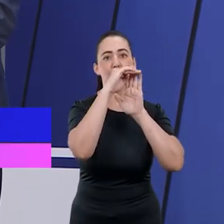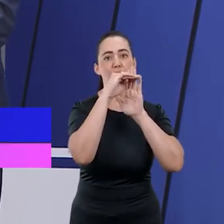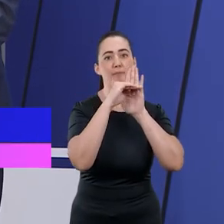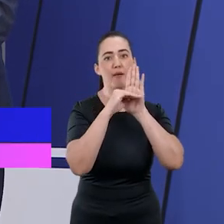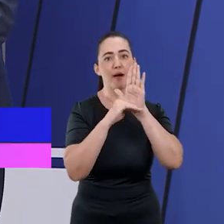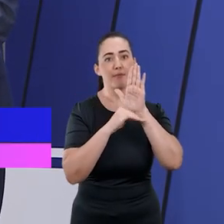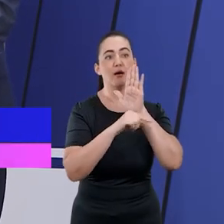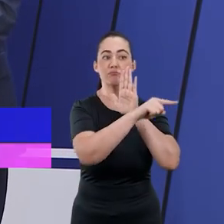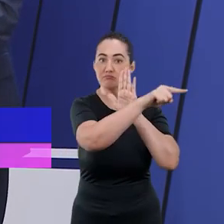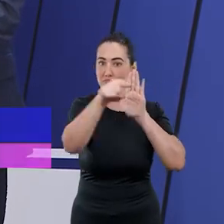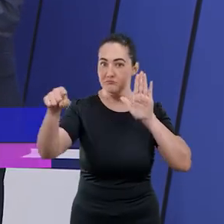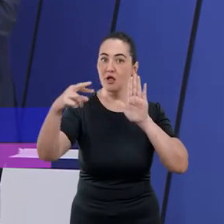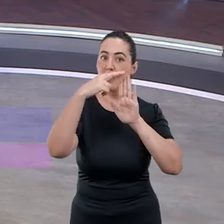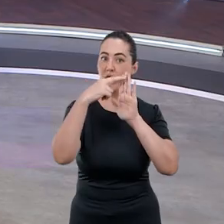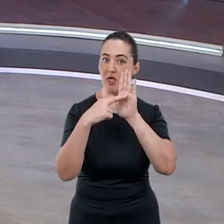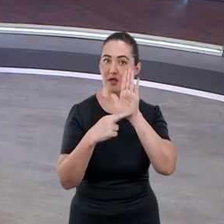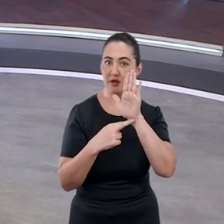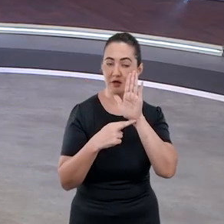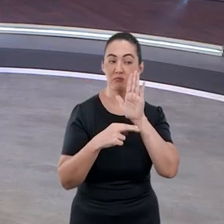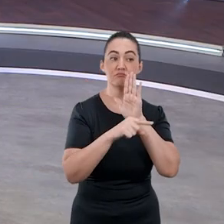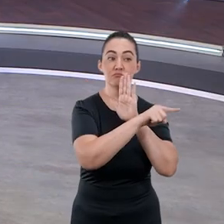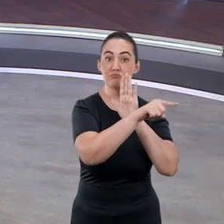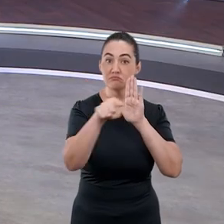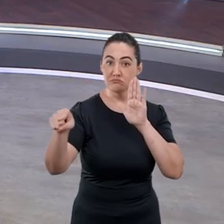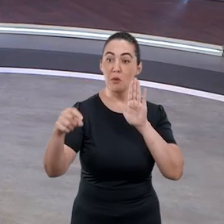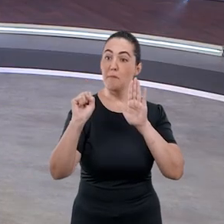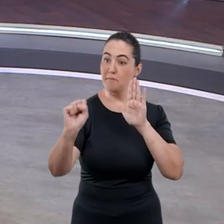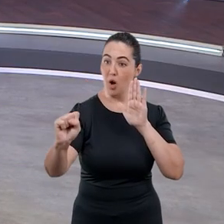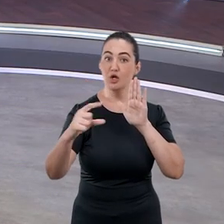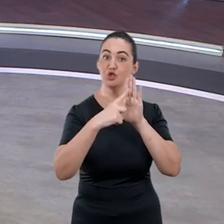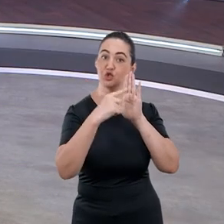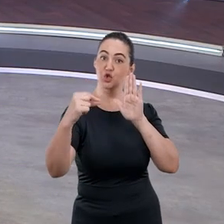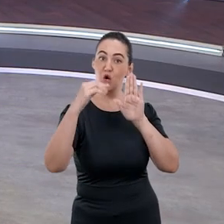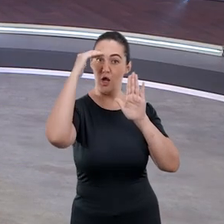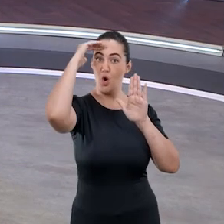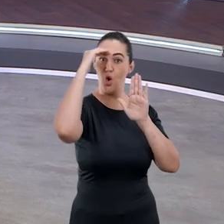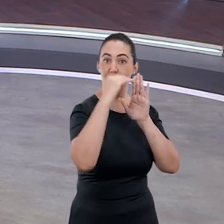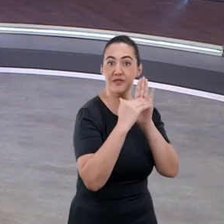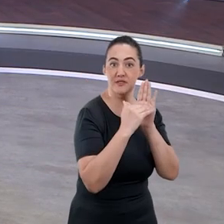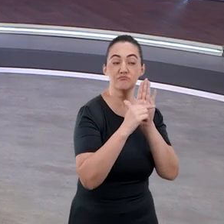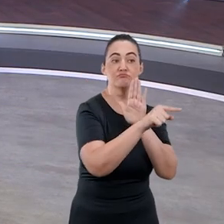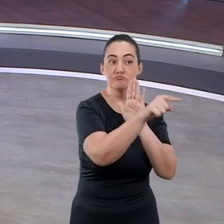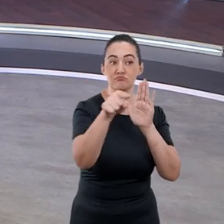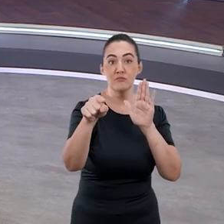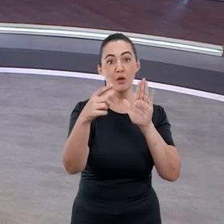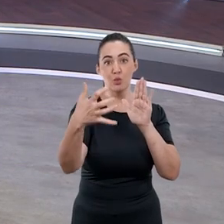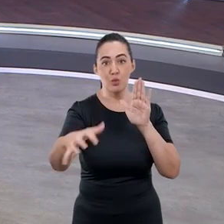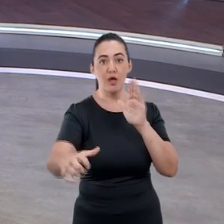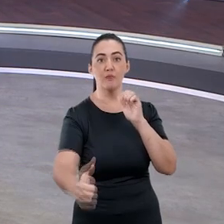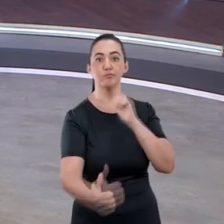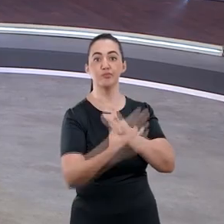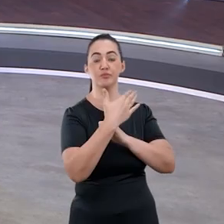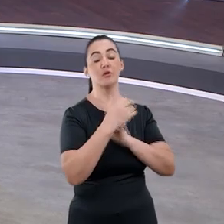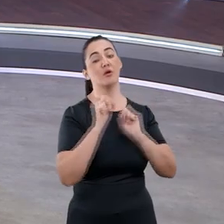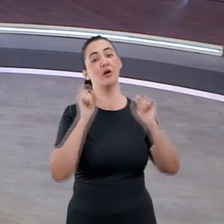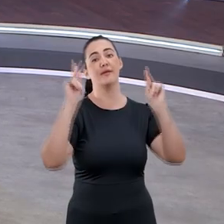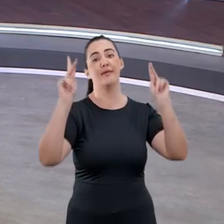ou imaginar. Quando o ser humano, quando os anjos, quando qualquer ser